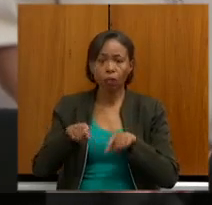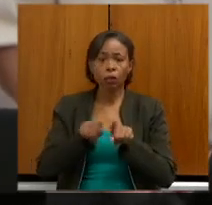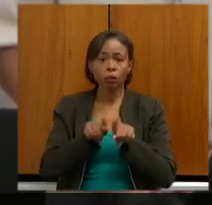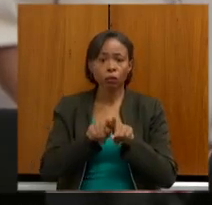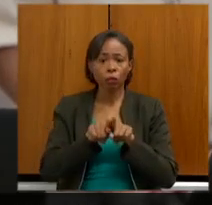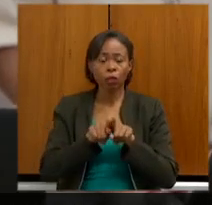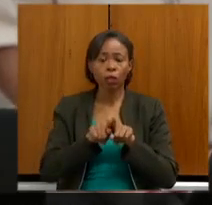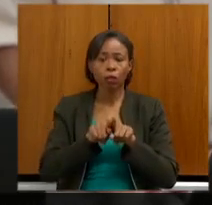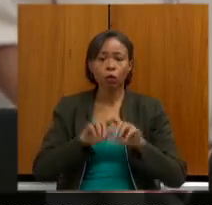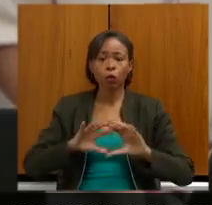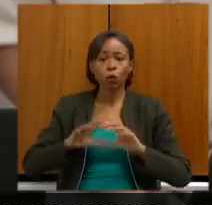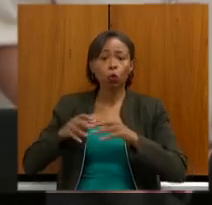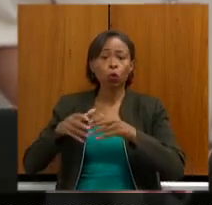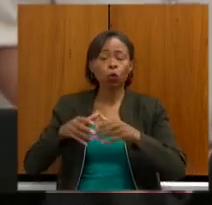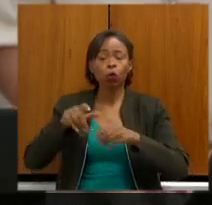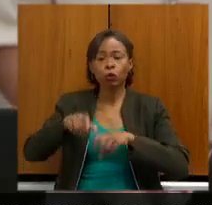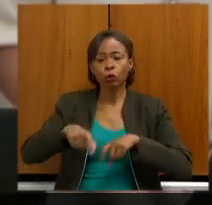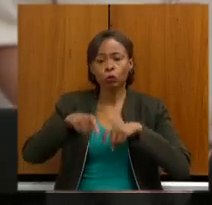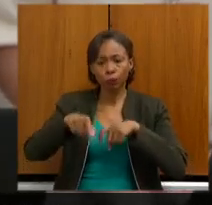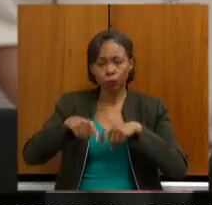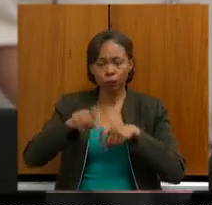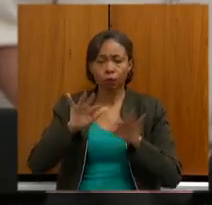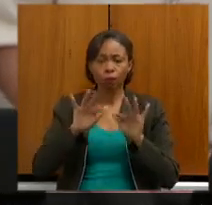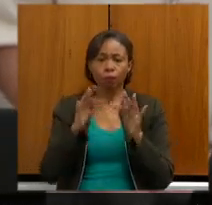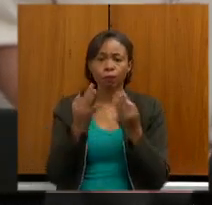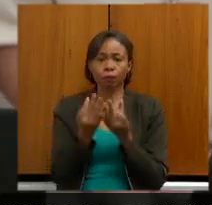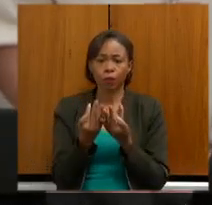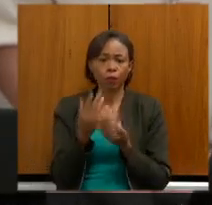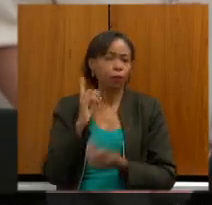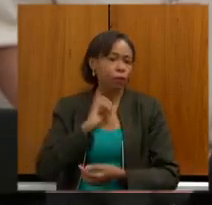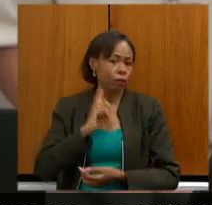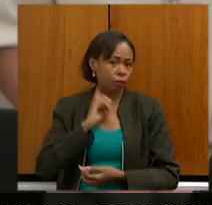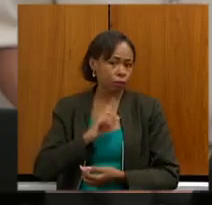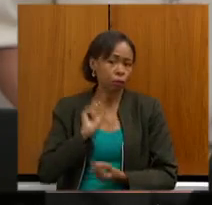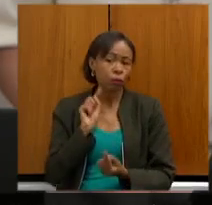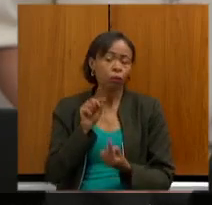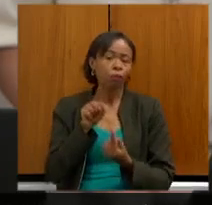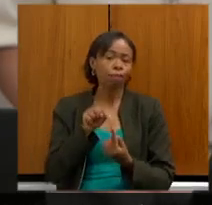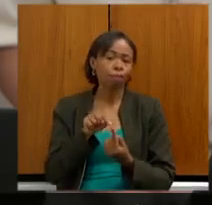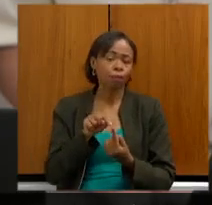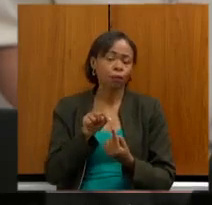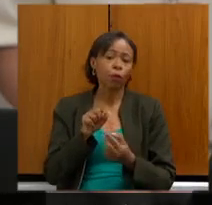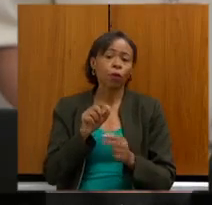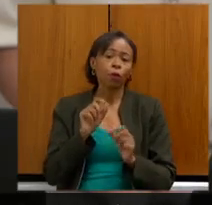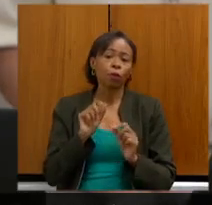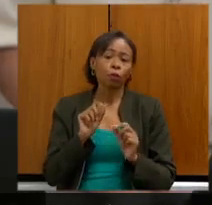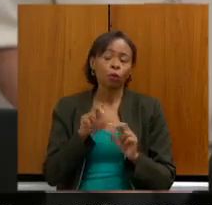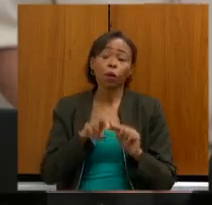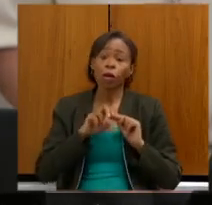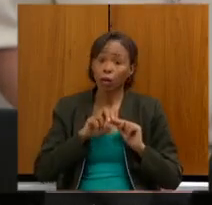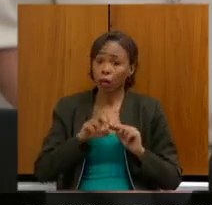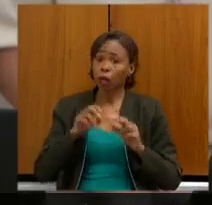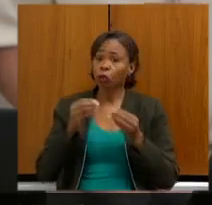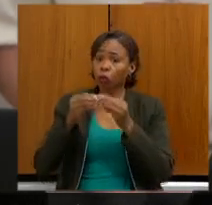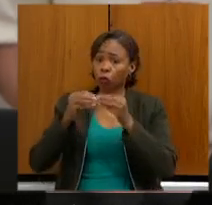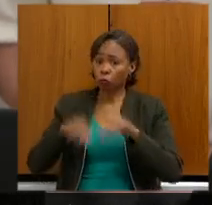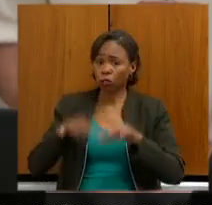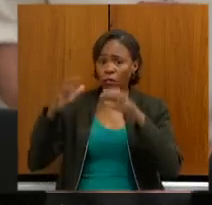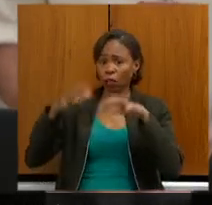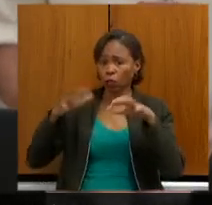cadeias de valor da Agricultura Familiar de Minas Gerais em função dos prejuízos provocados pelas chuvas nos últimos